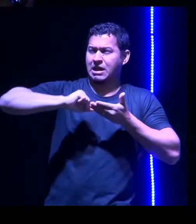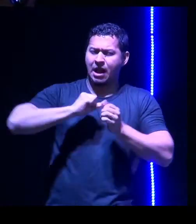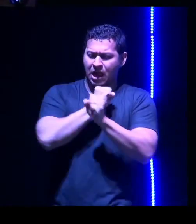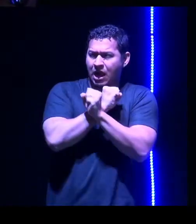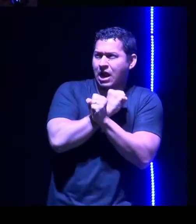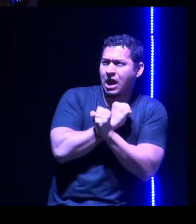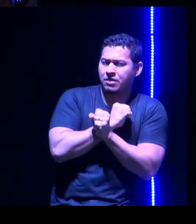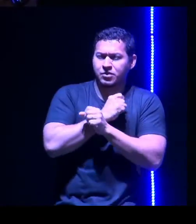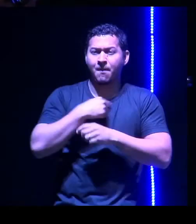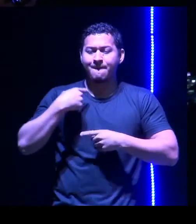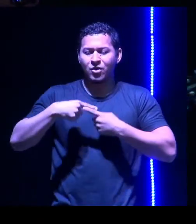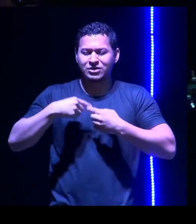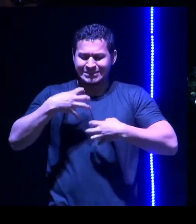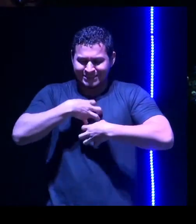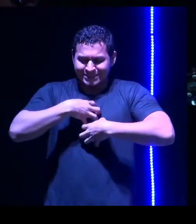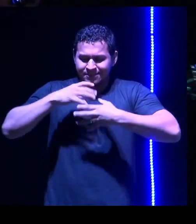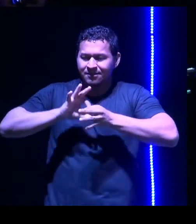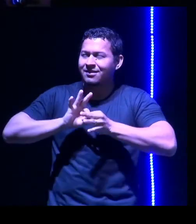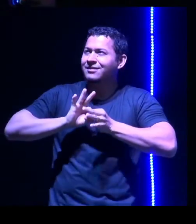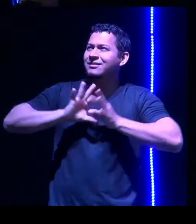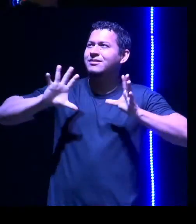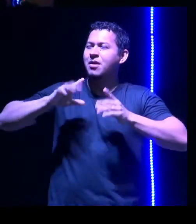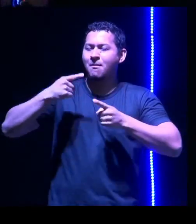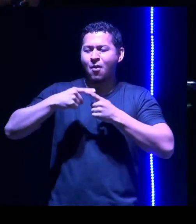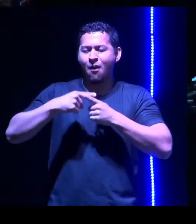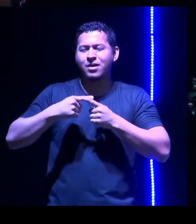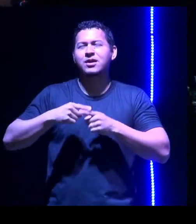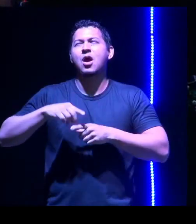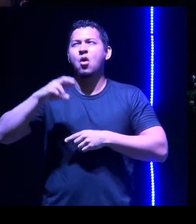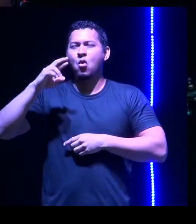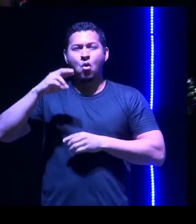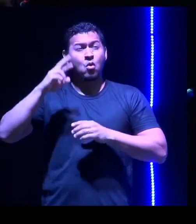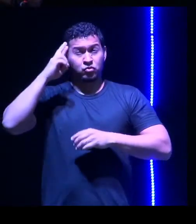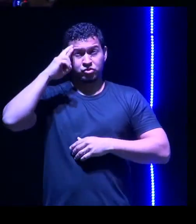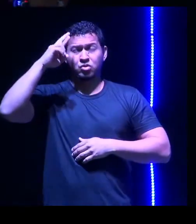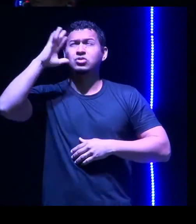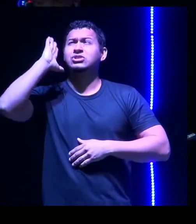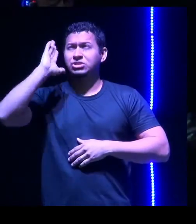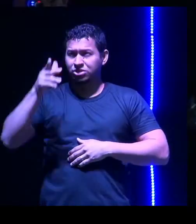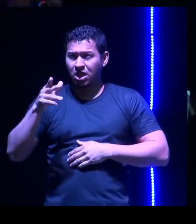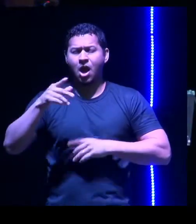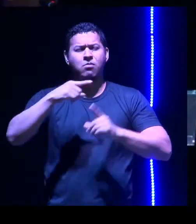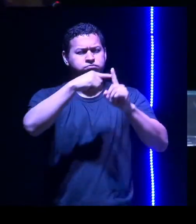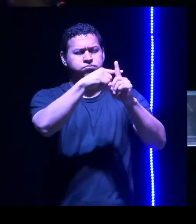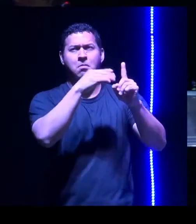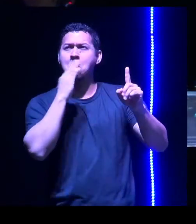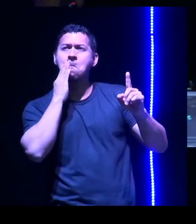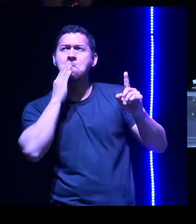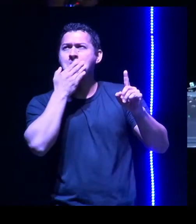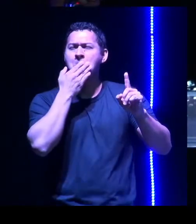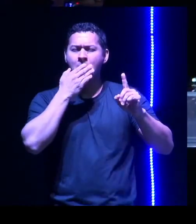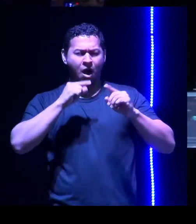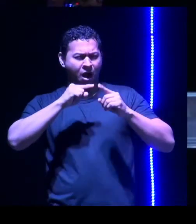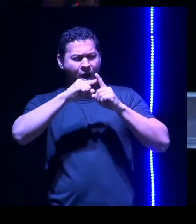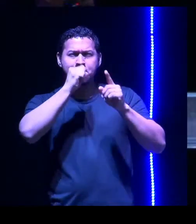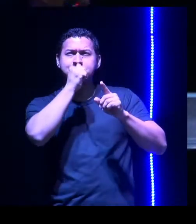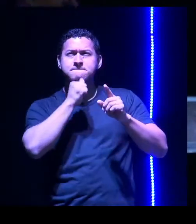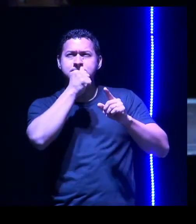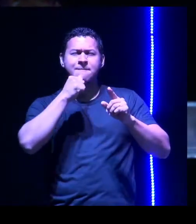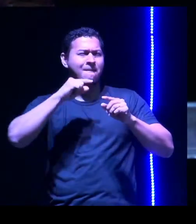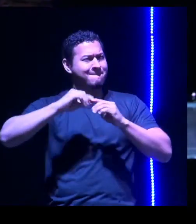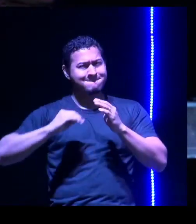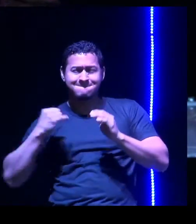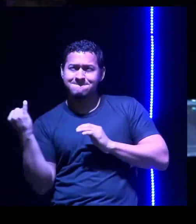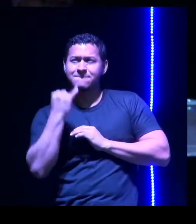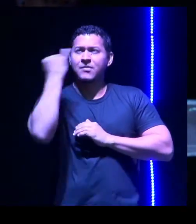nós somos livres, porque o Senhor já pagou o preço, o Senhor já fez tudo, o Senhor já morreu na